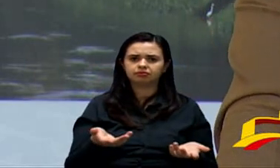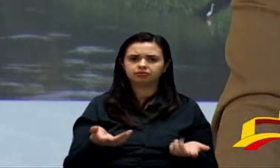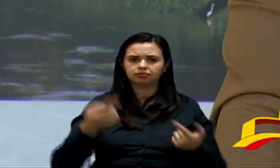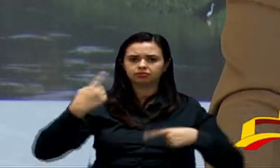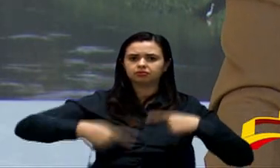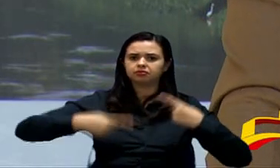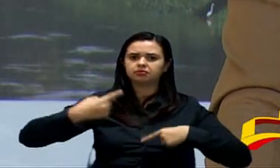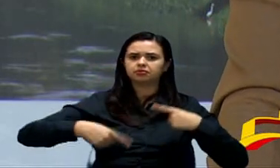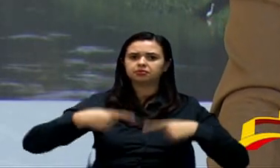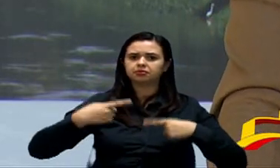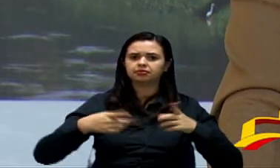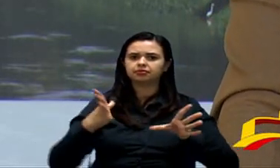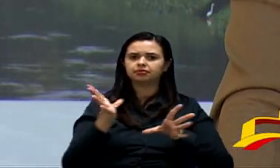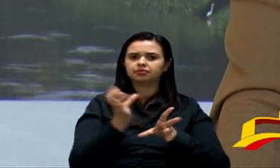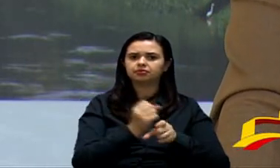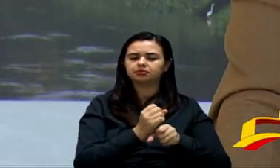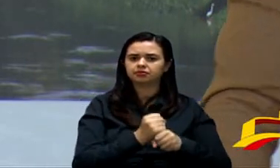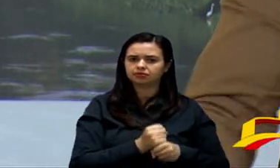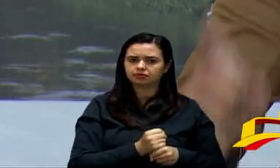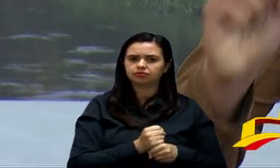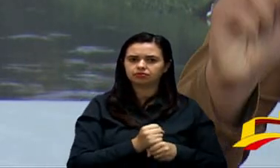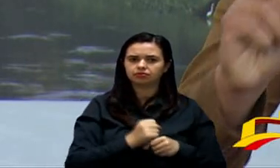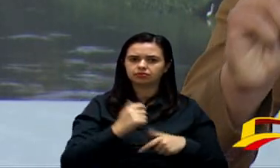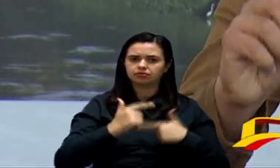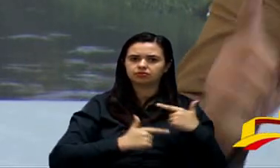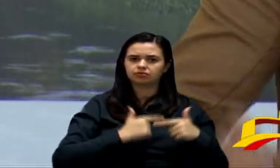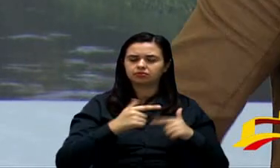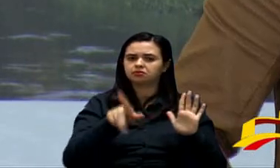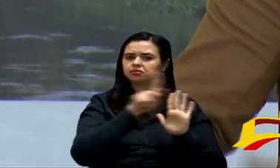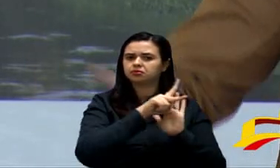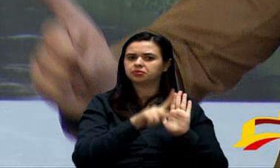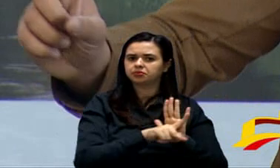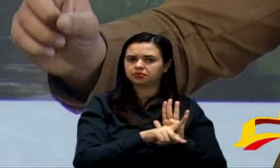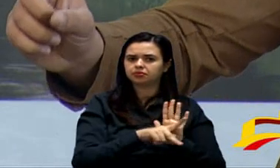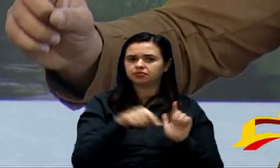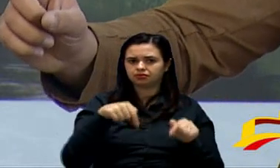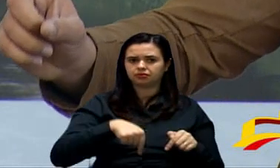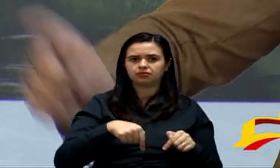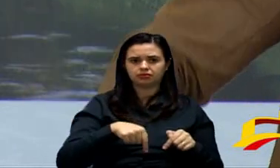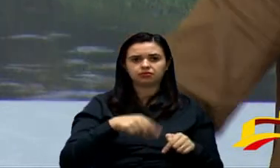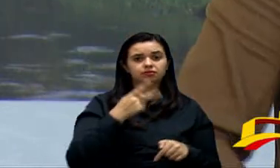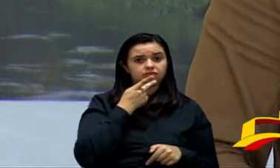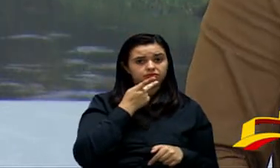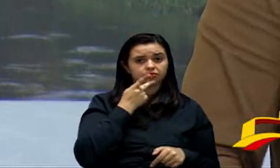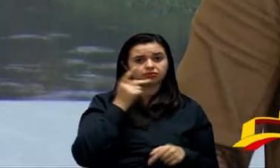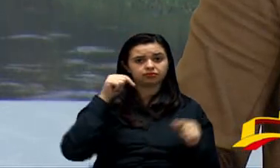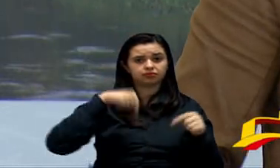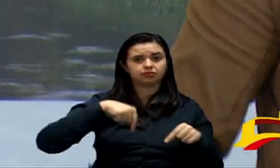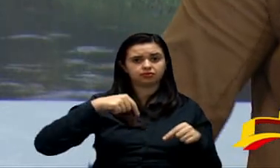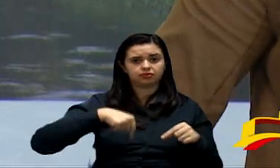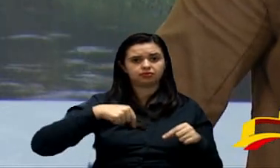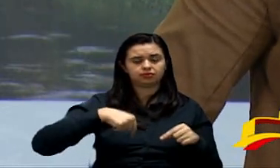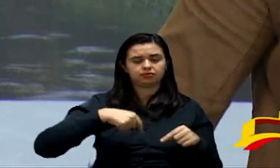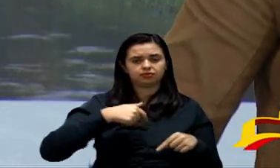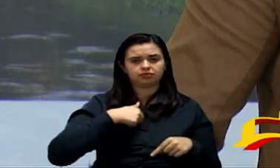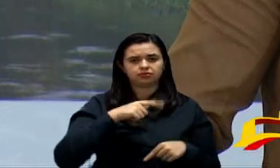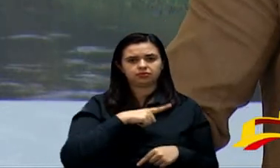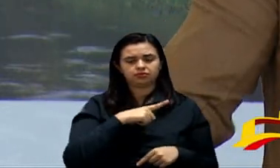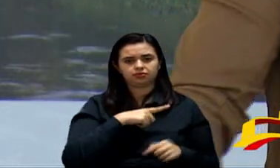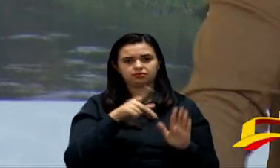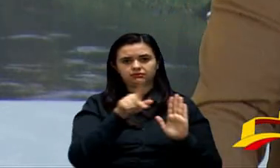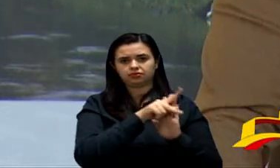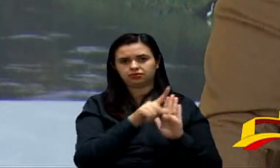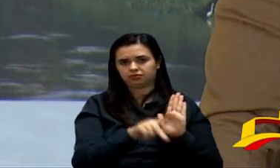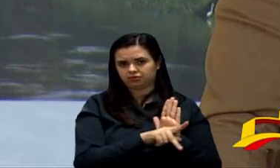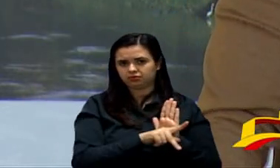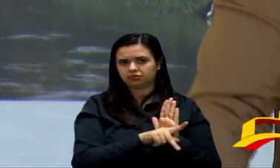nobre vereadora. Agora, eu tenho projetos... eu vou dizer aqui, vereadora, eu tenho projetos que impactam na